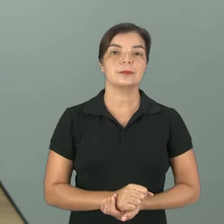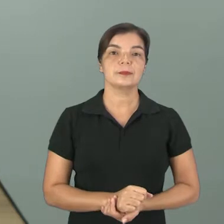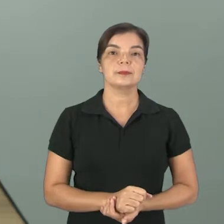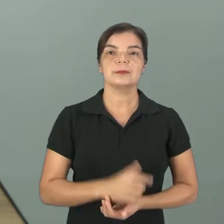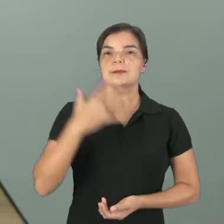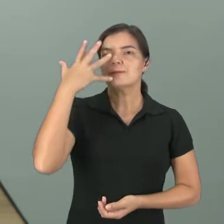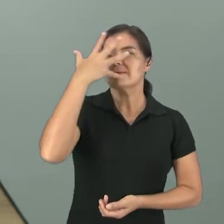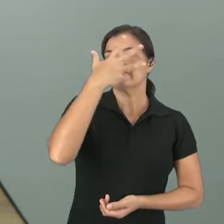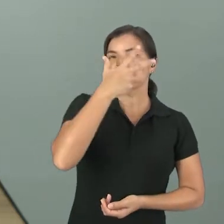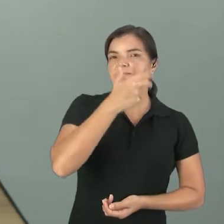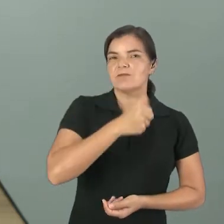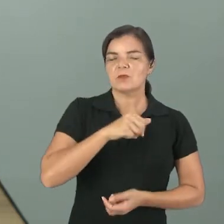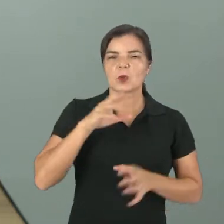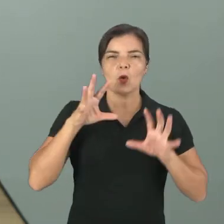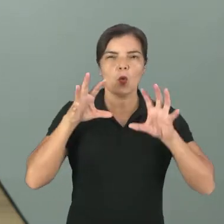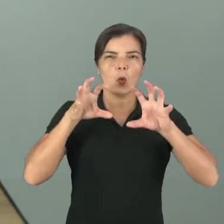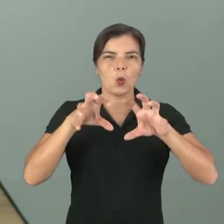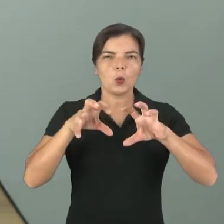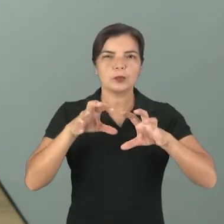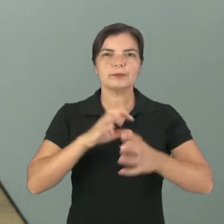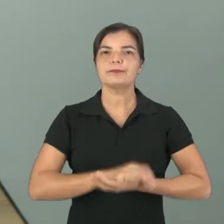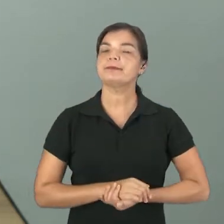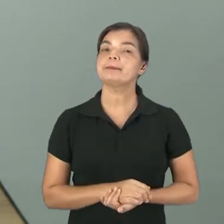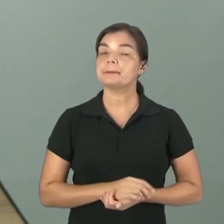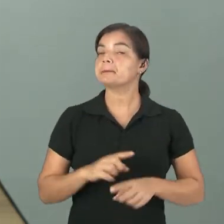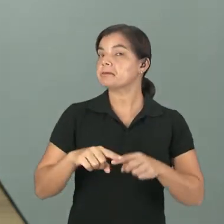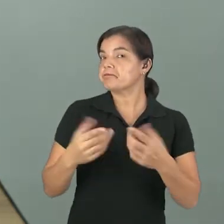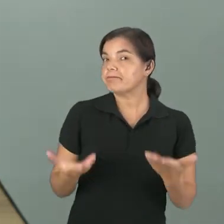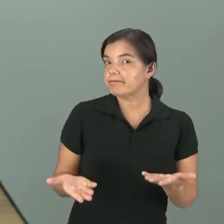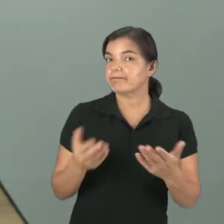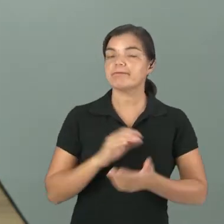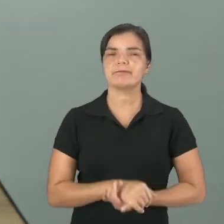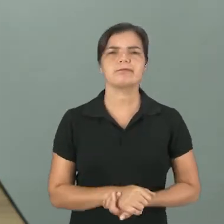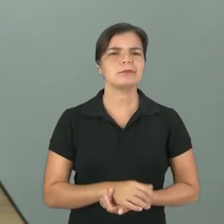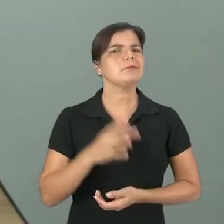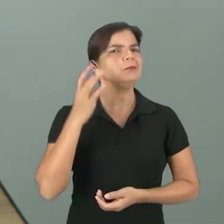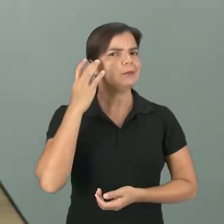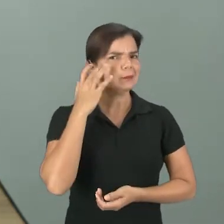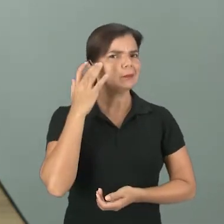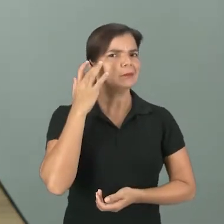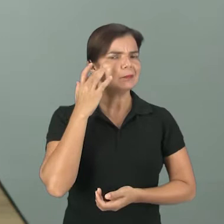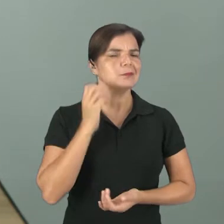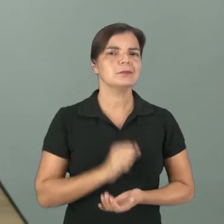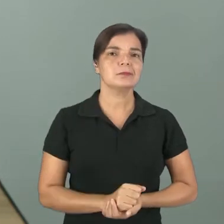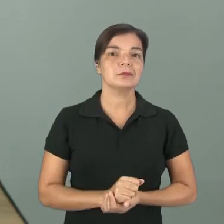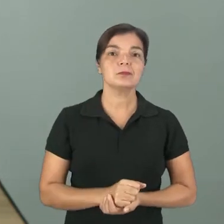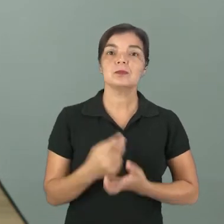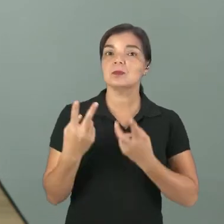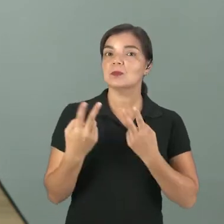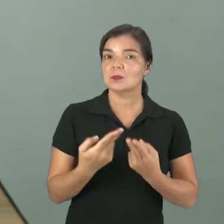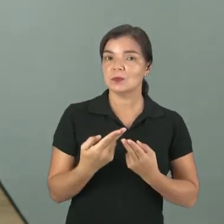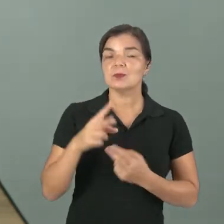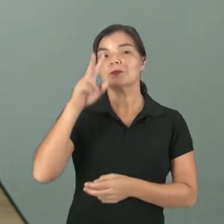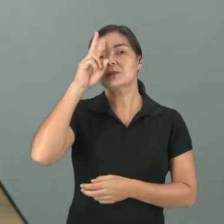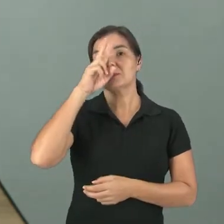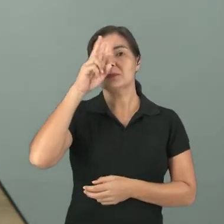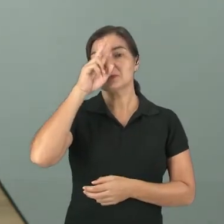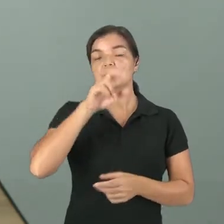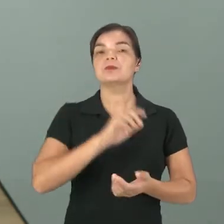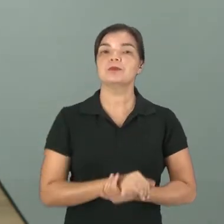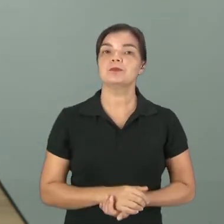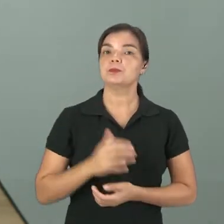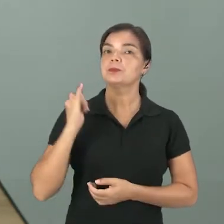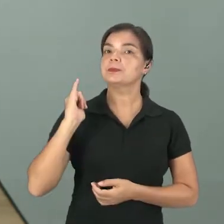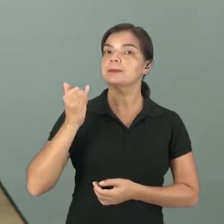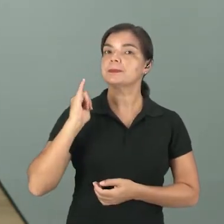também a Bela e a Fera. Mas então, o que será que há de comum nessas histórias? Os